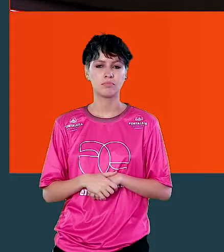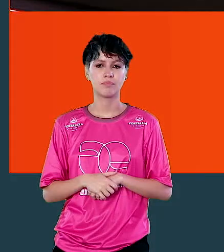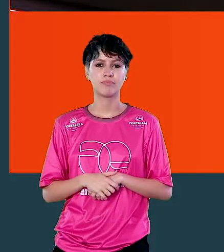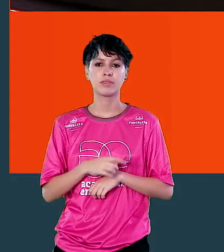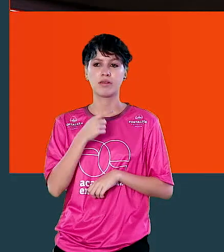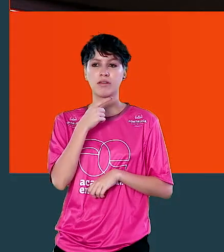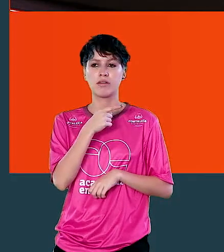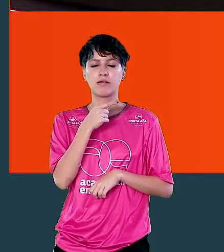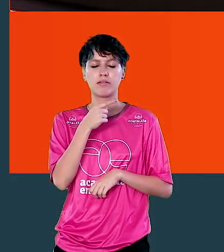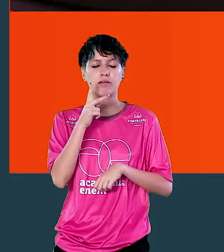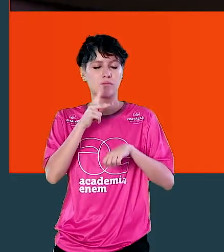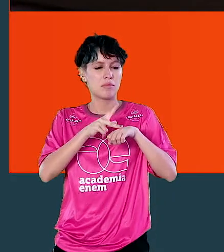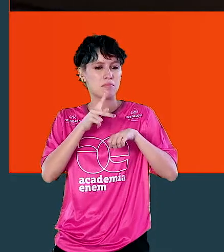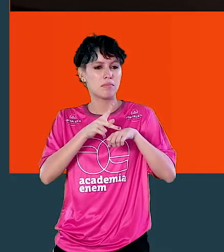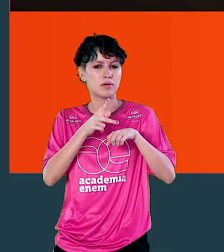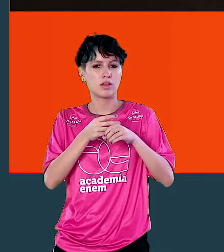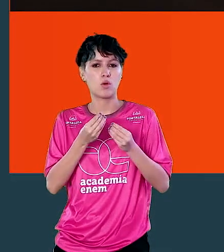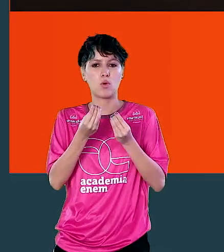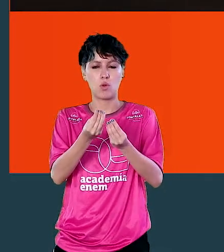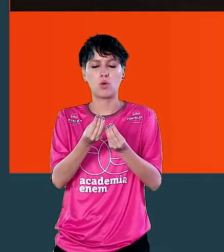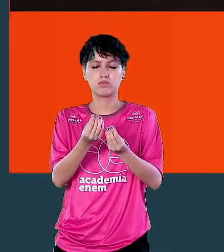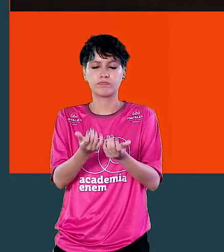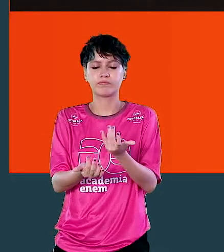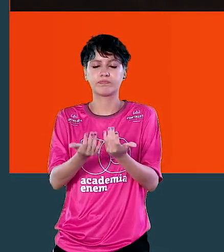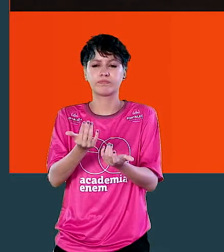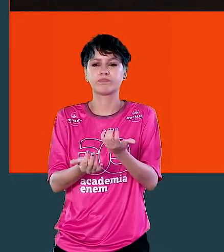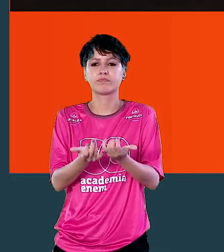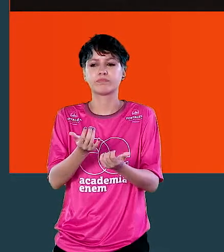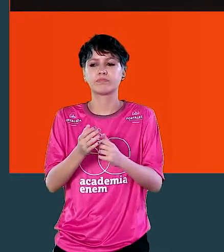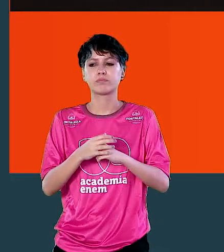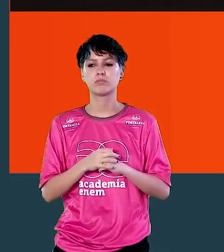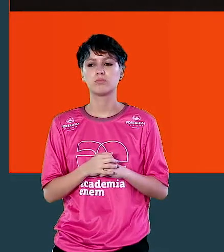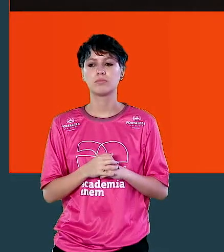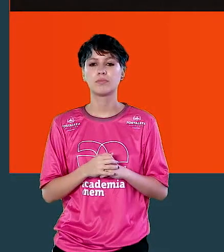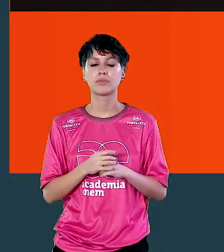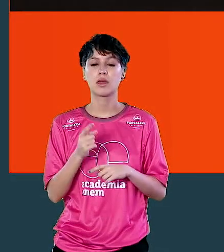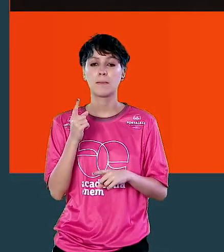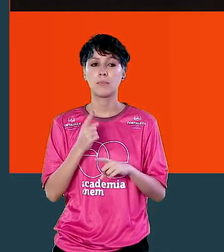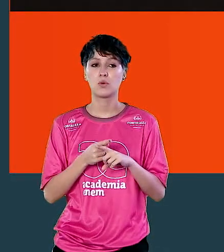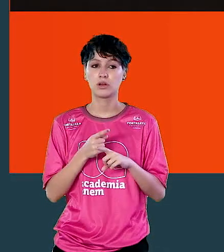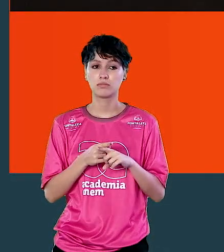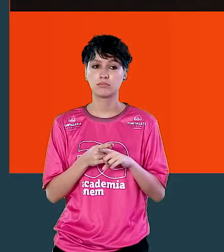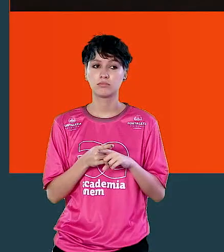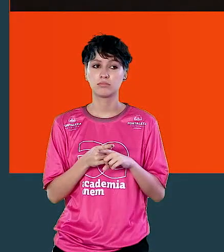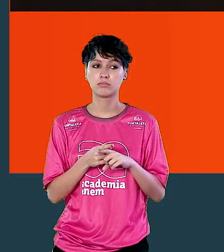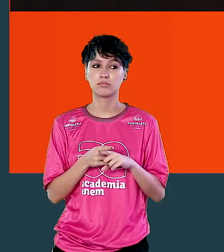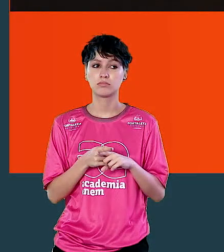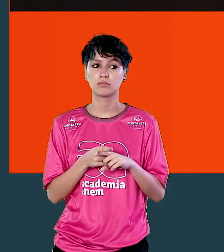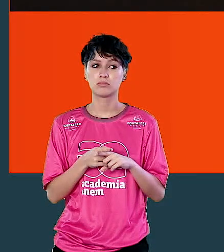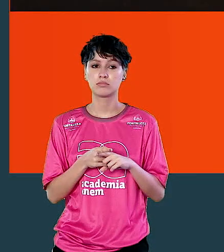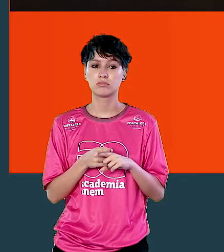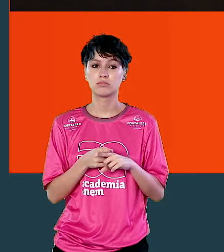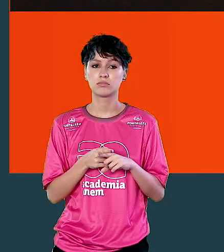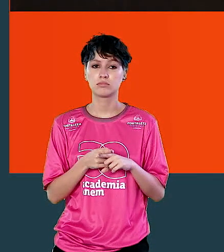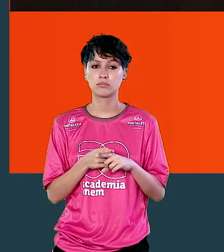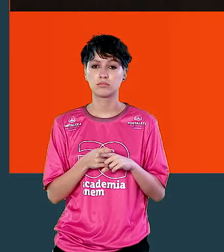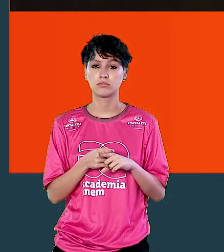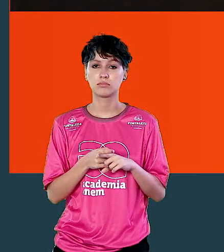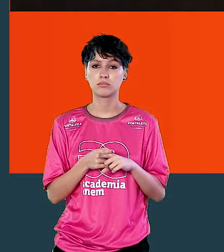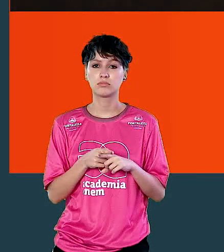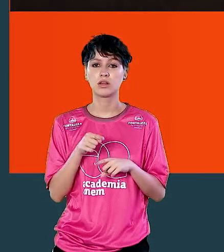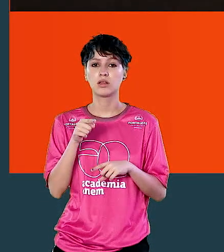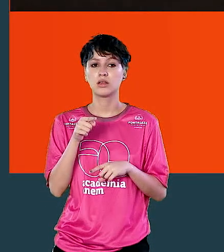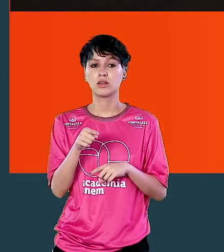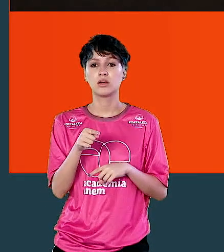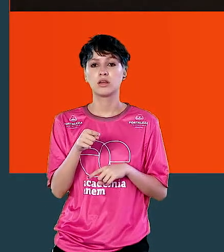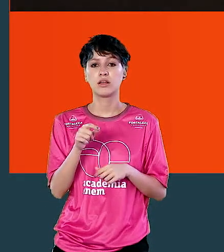que eu faço isso? Para que eu boto o petróleo dentro da fornalha? Para ele entrar em combustão, é? Não. Se ele